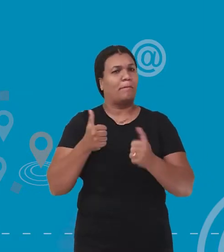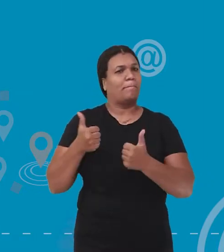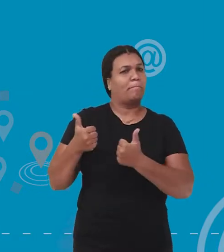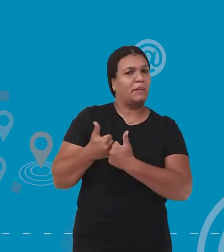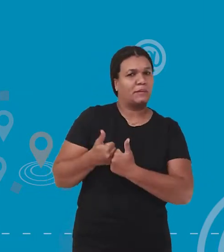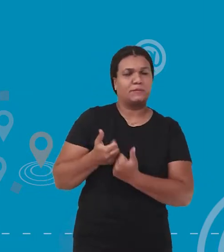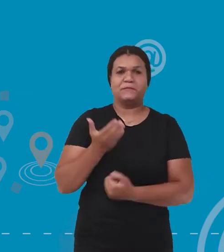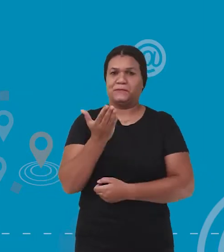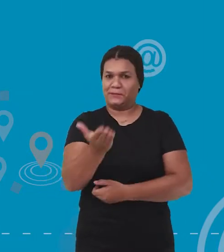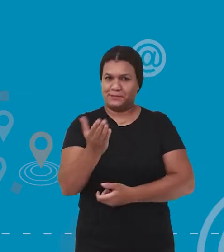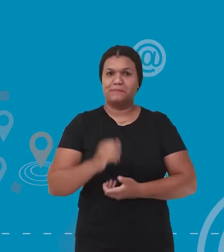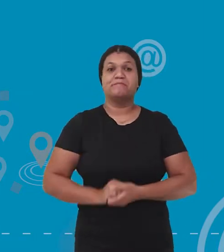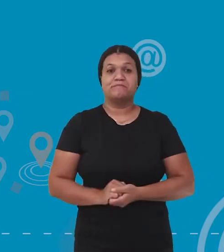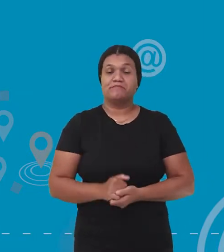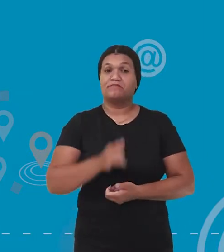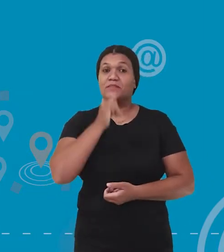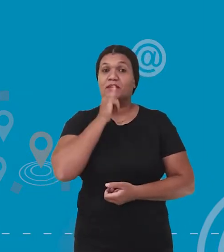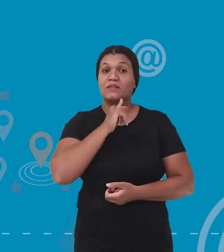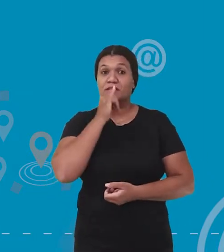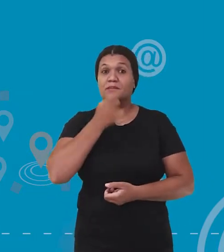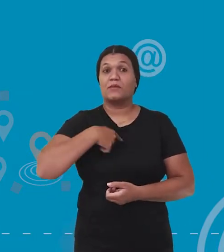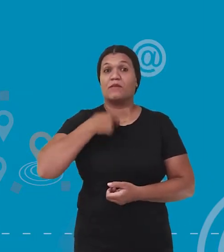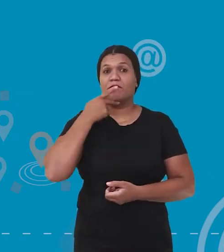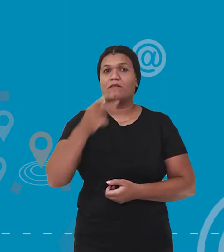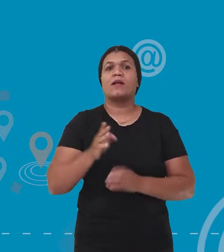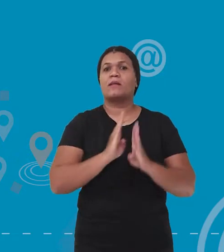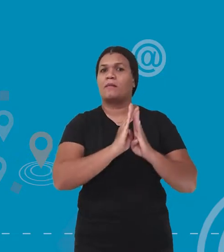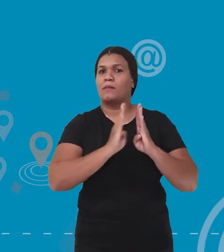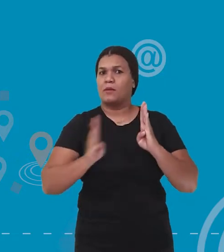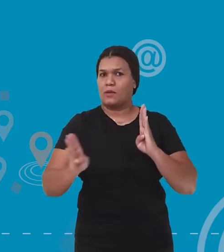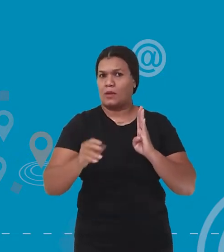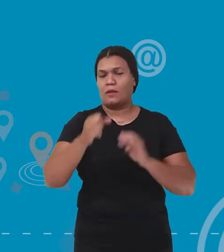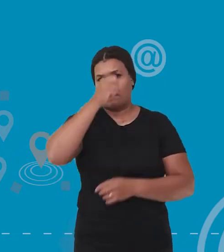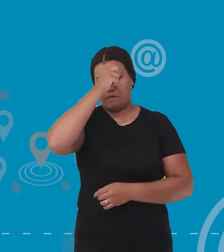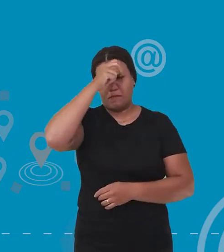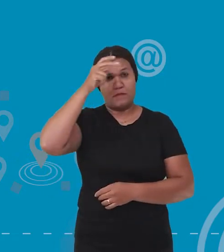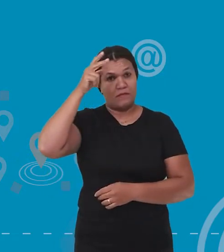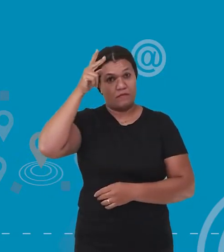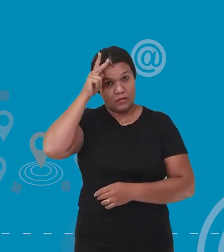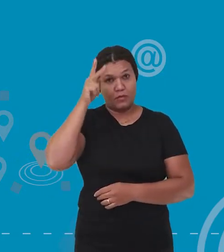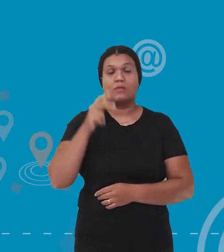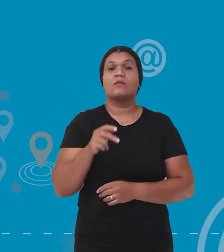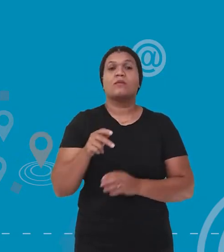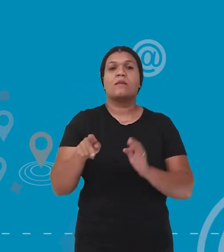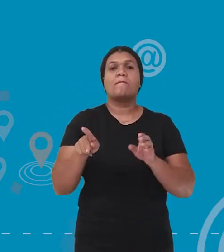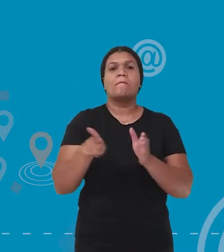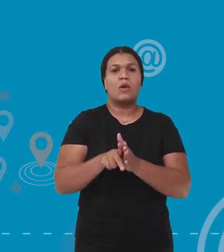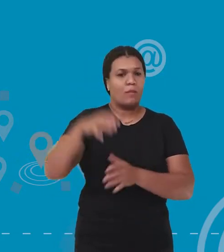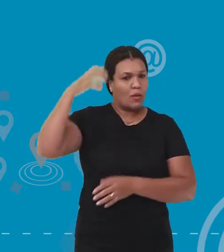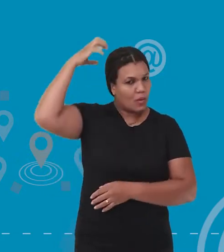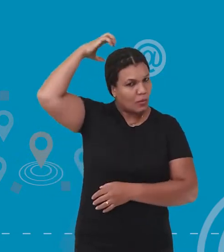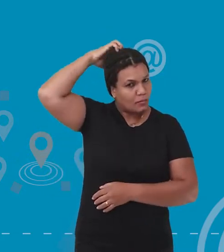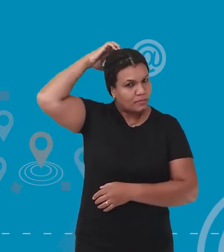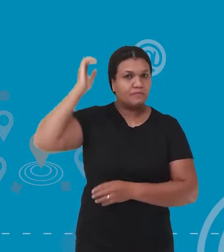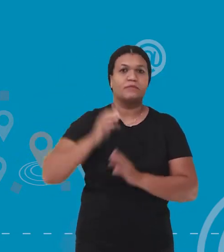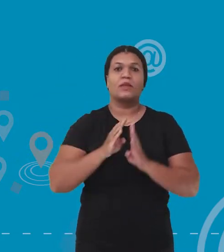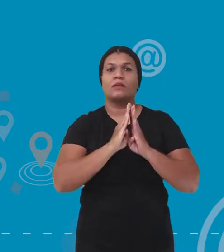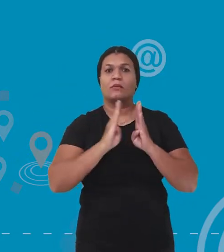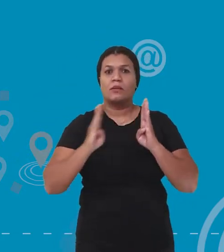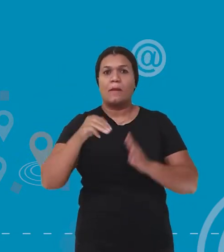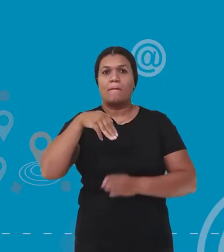você. Como exemplos, nós citamos a Biblioteca Municipal Cora Coralina, a Biblioteca Marieta